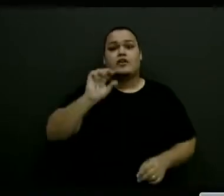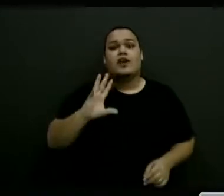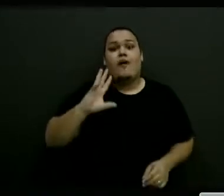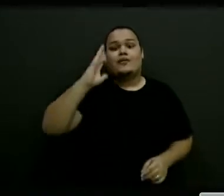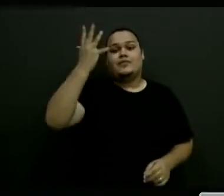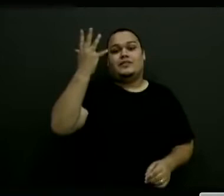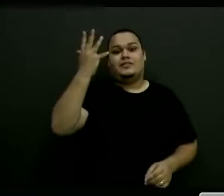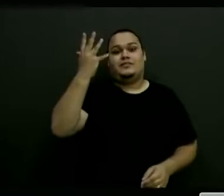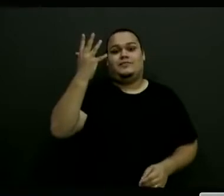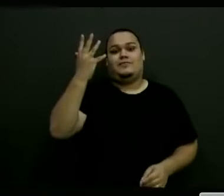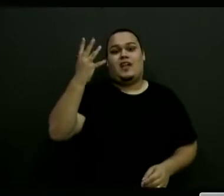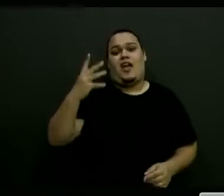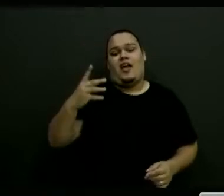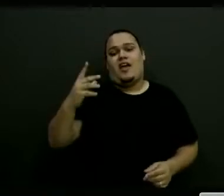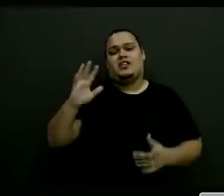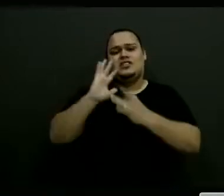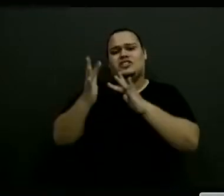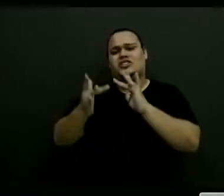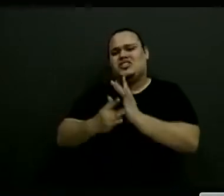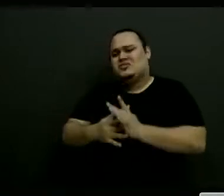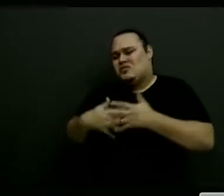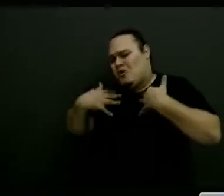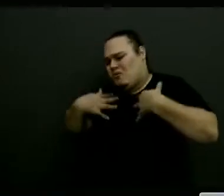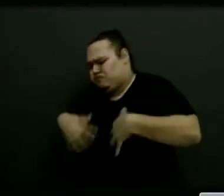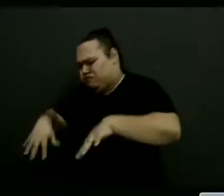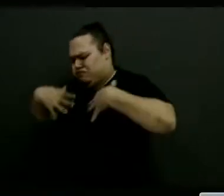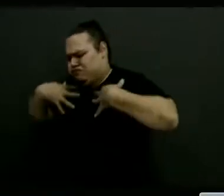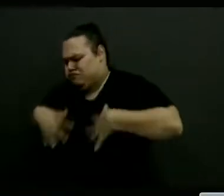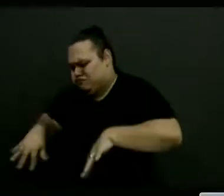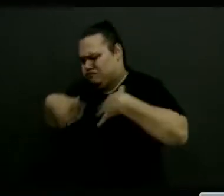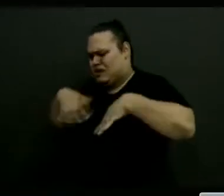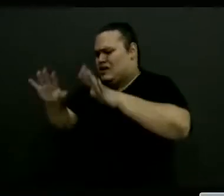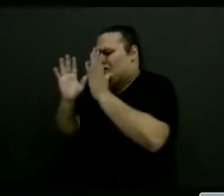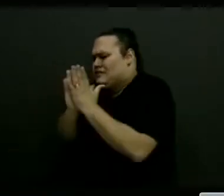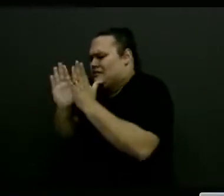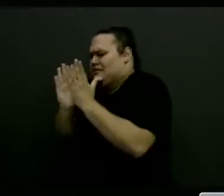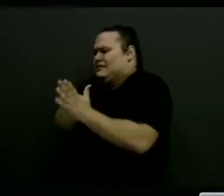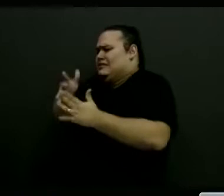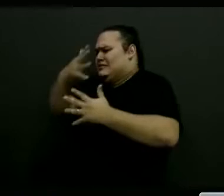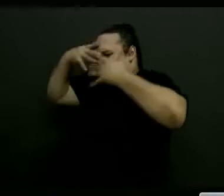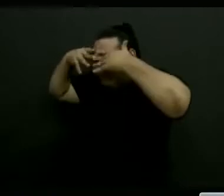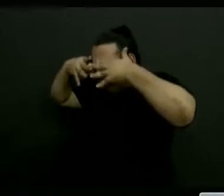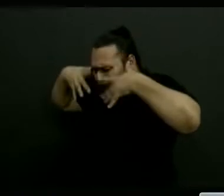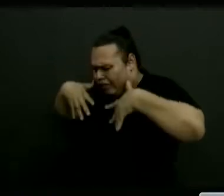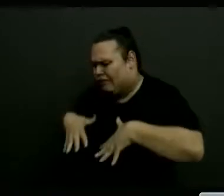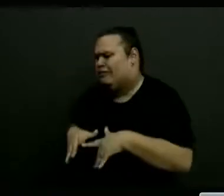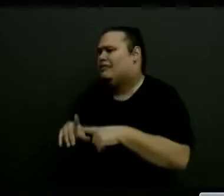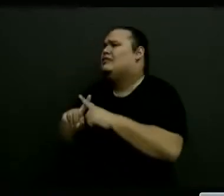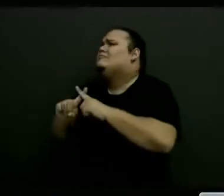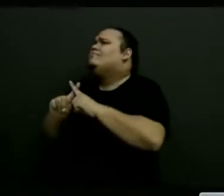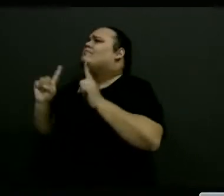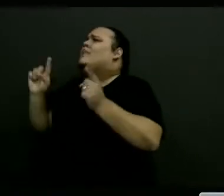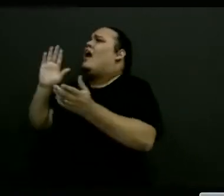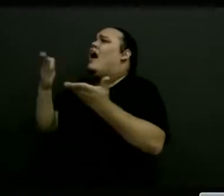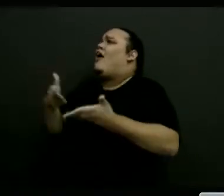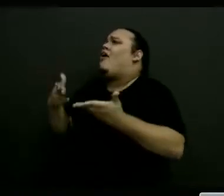veio aos seus discípulos e os encontrou dormindo por causa da sua tristeza, da tristeza deles. E lhes